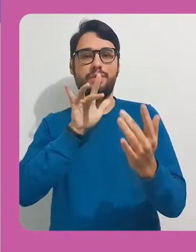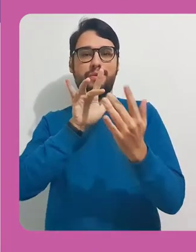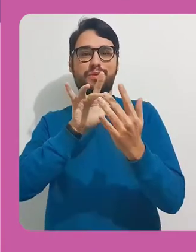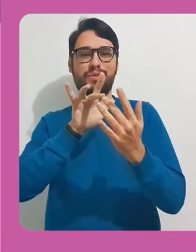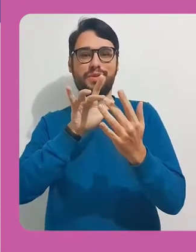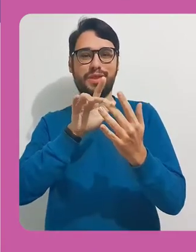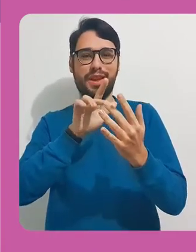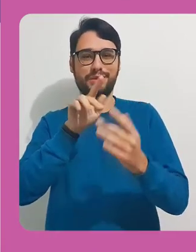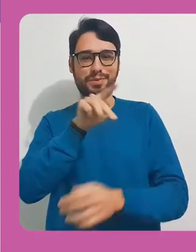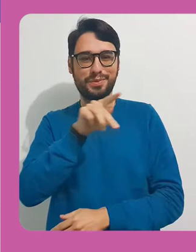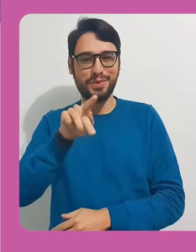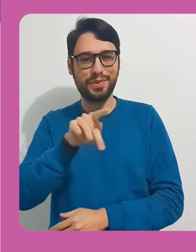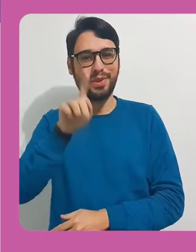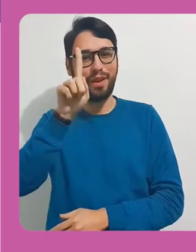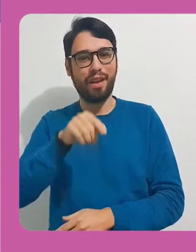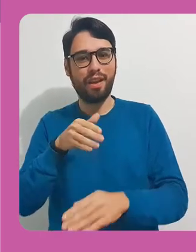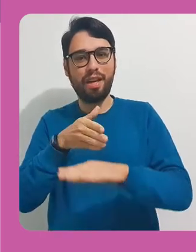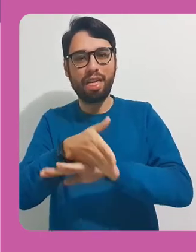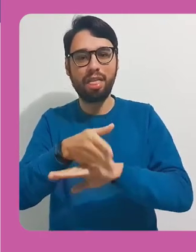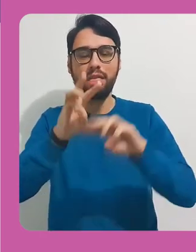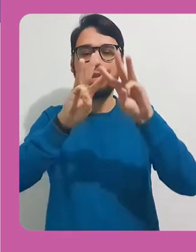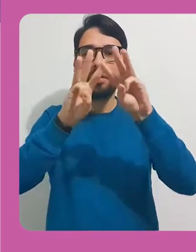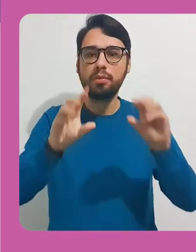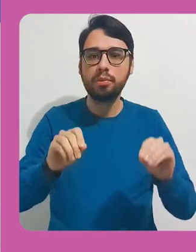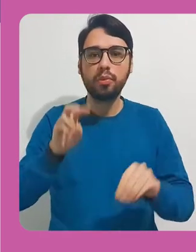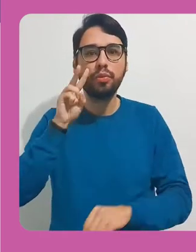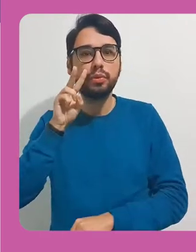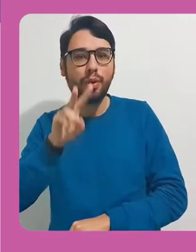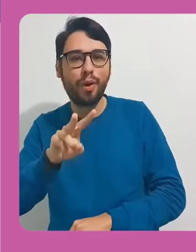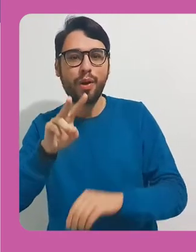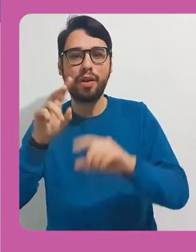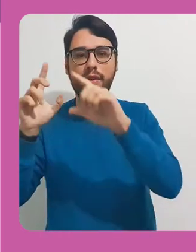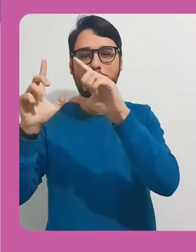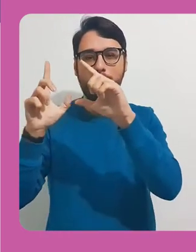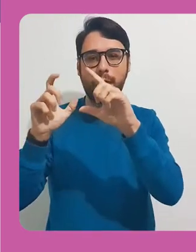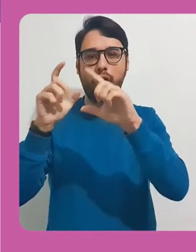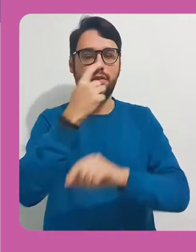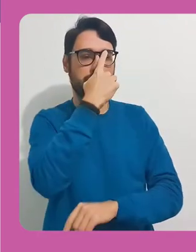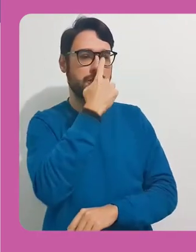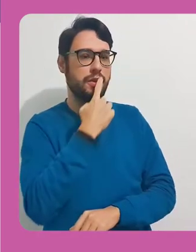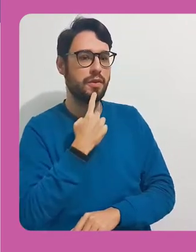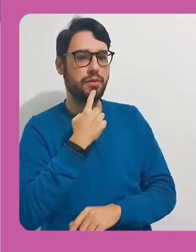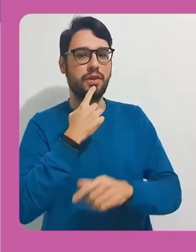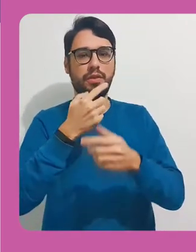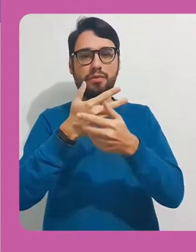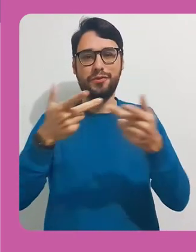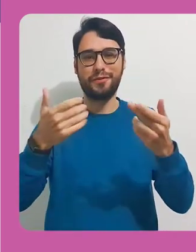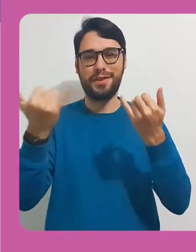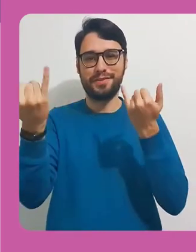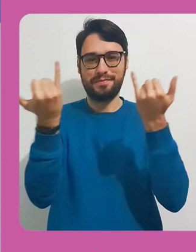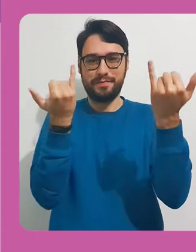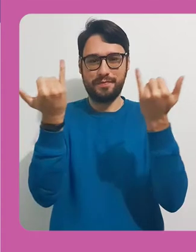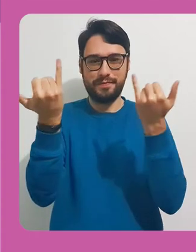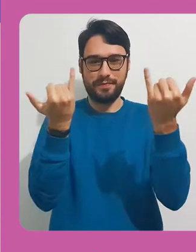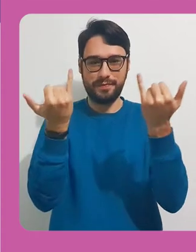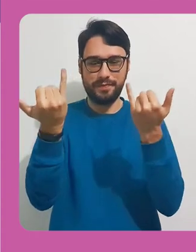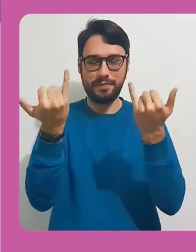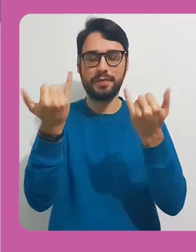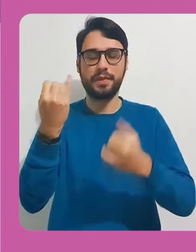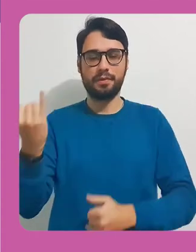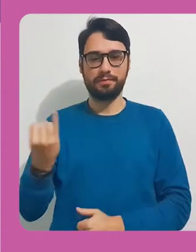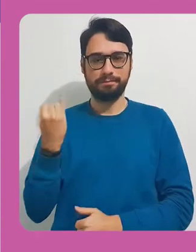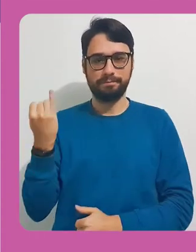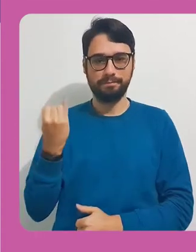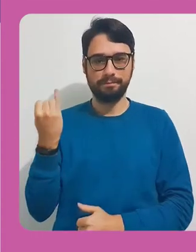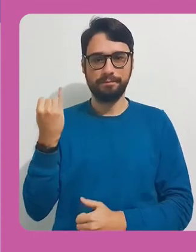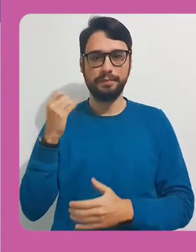é o único espaço onde eles se conhecem. Quando não tem aqueles encontros presenciais, os alunos